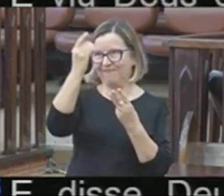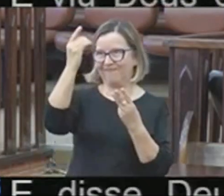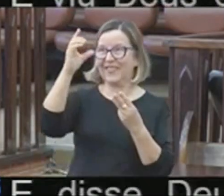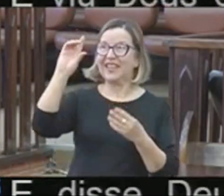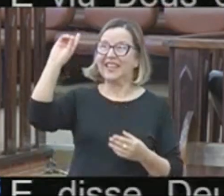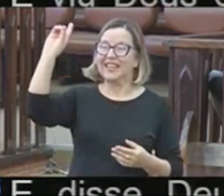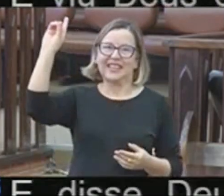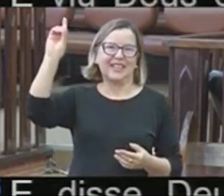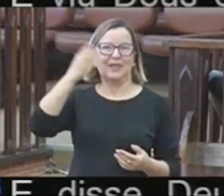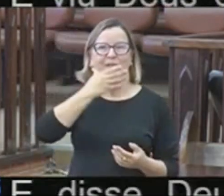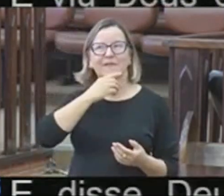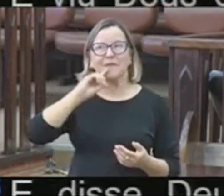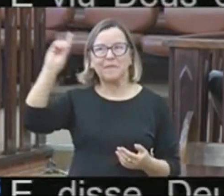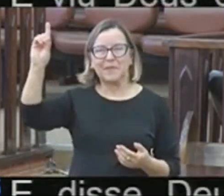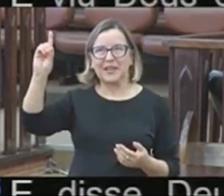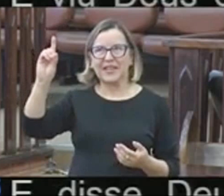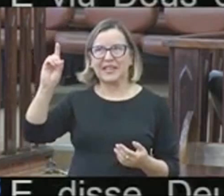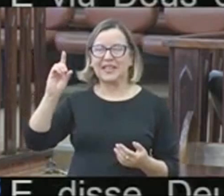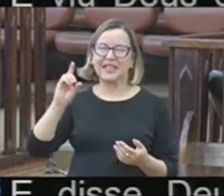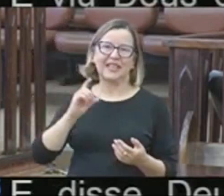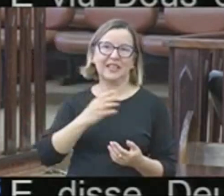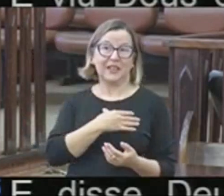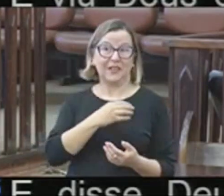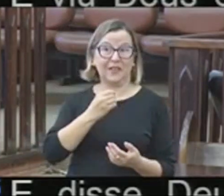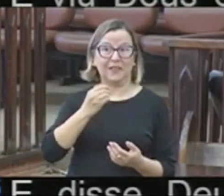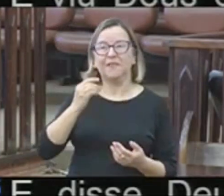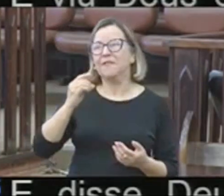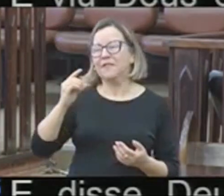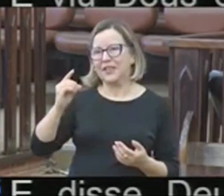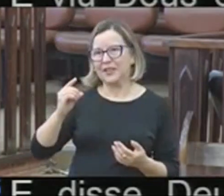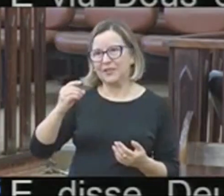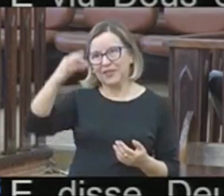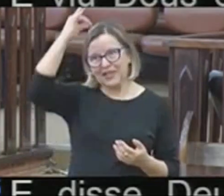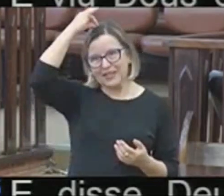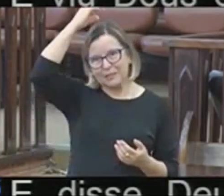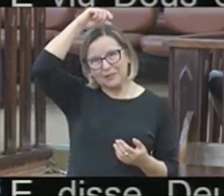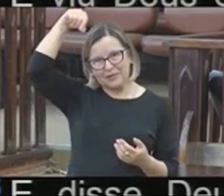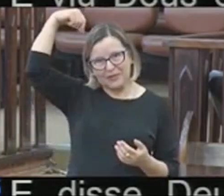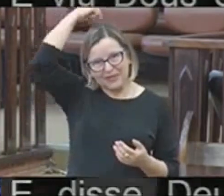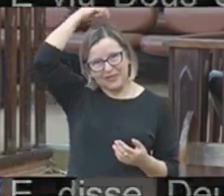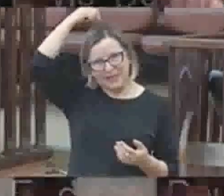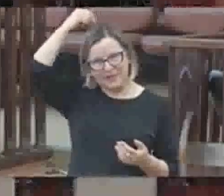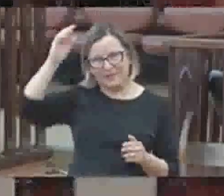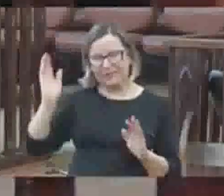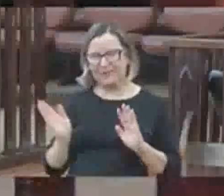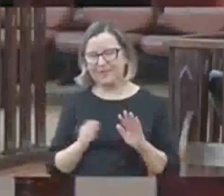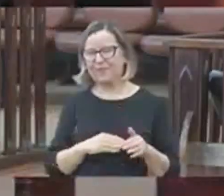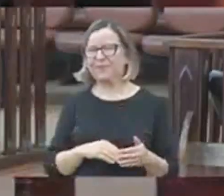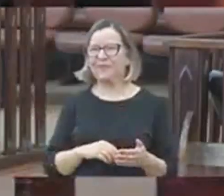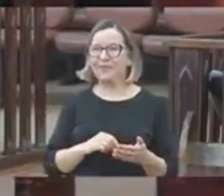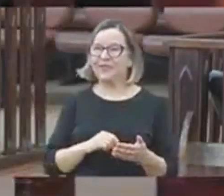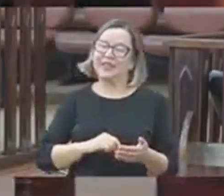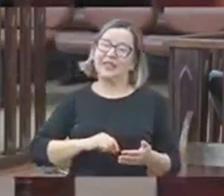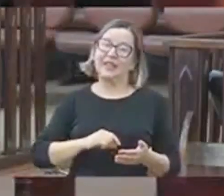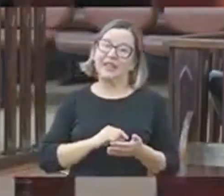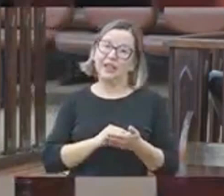criou todas as coisas. O versículo seguinte mostra que havia um caos na terra. Que